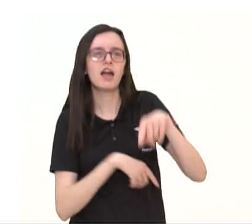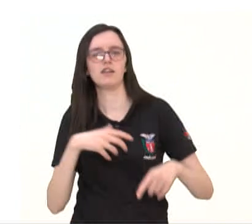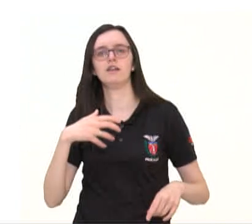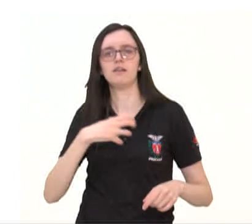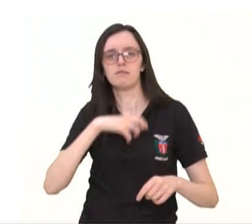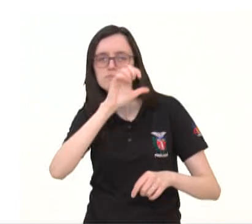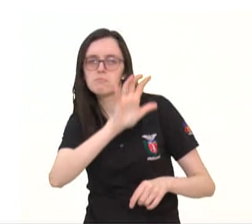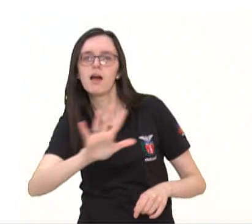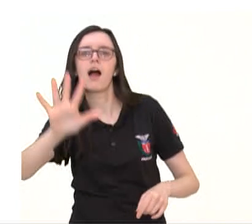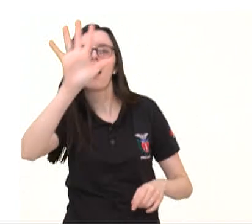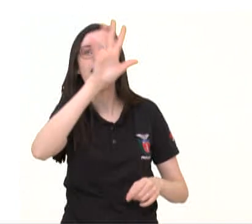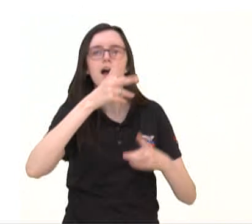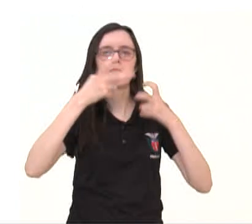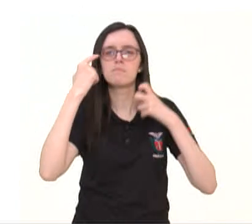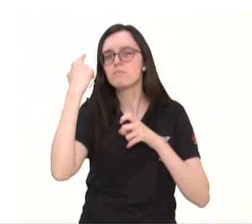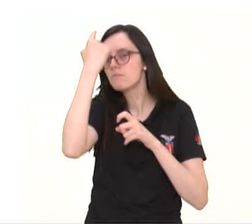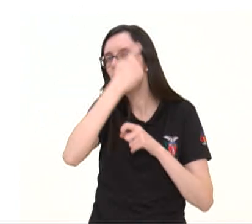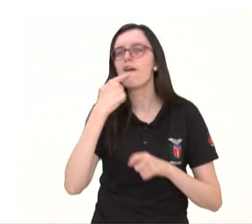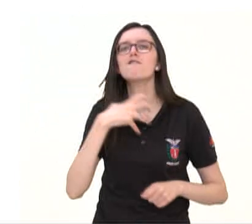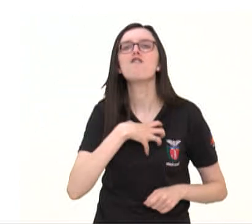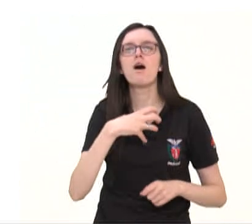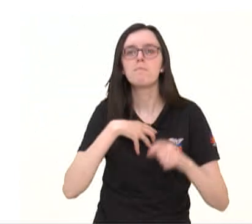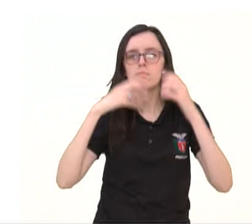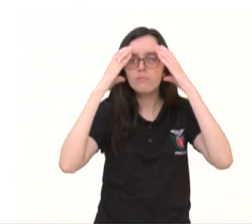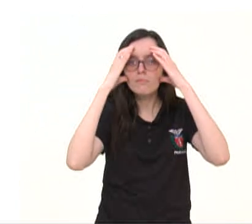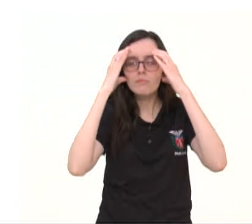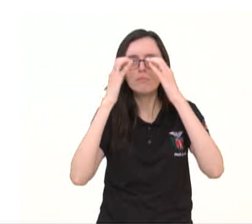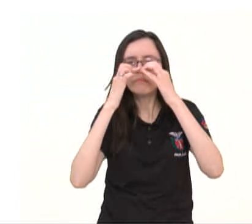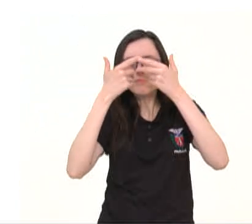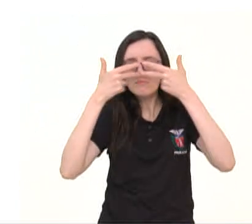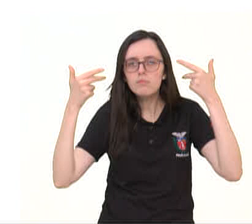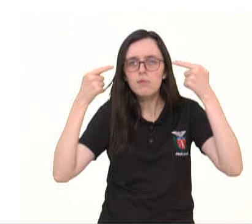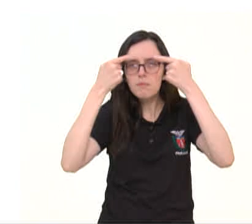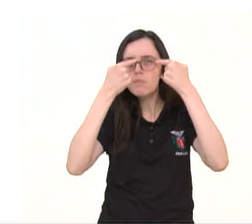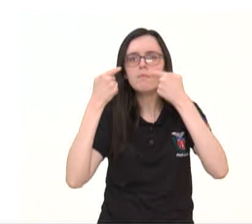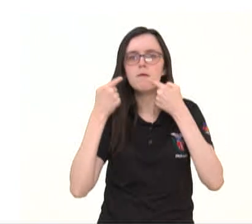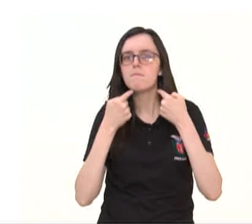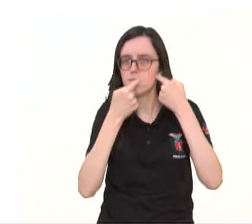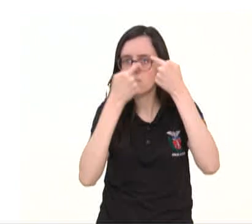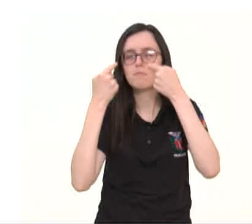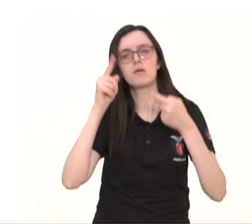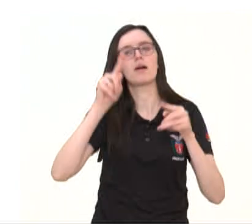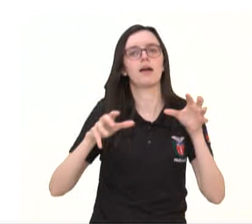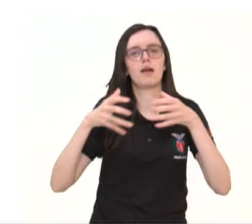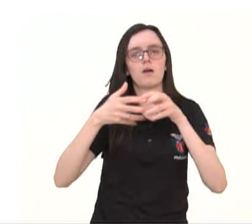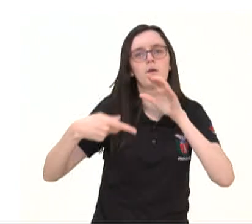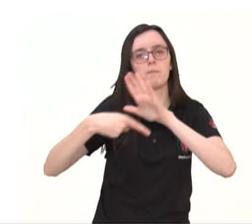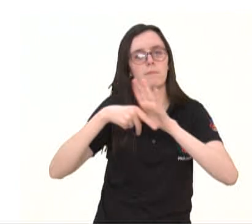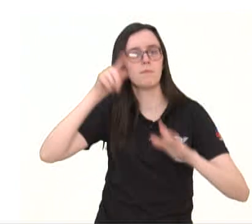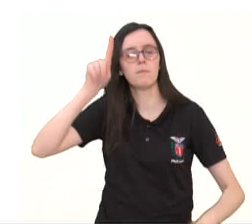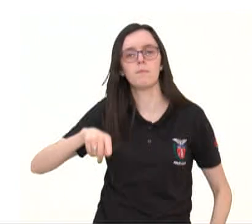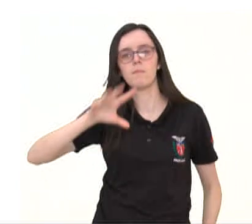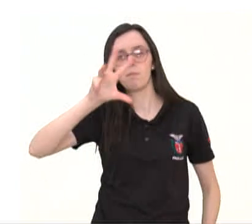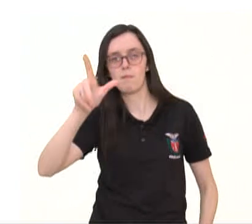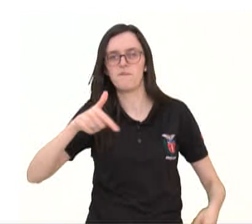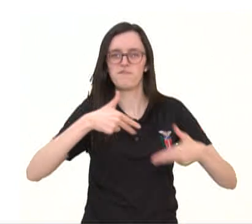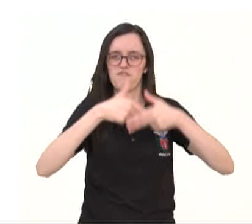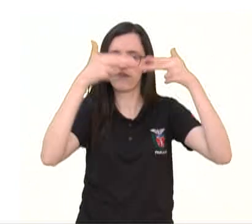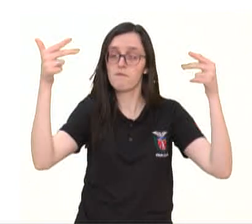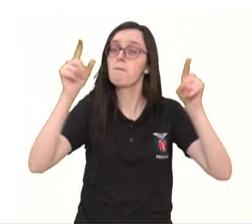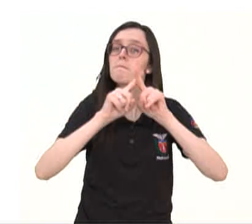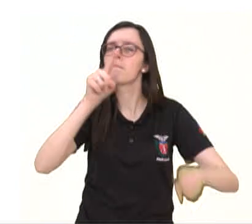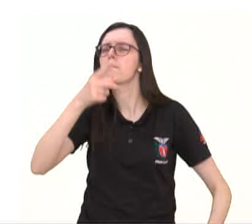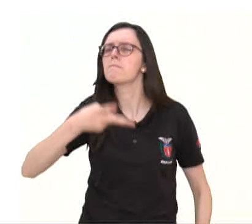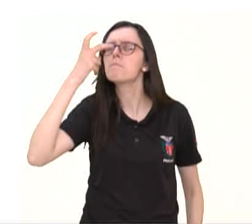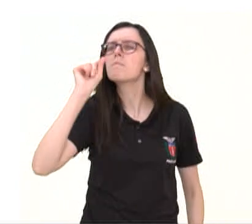fenótipo, ou seja, pela forma de cada um dos representantes aí dos grupos étnicos africanos, mas você veja